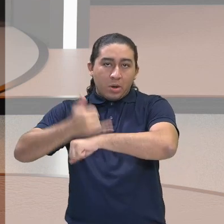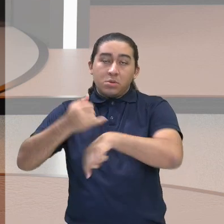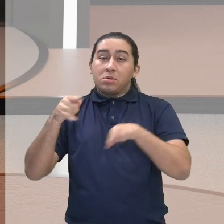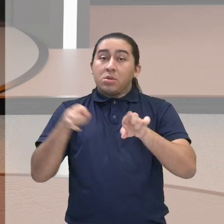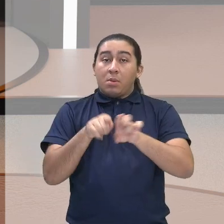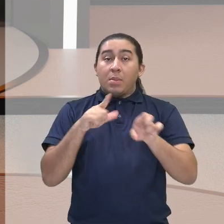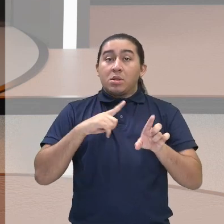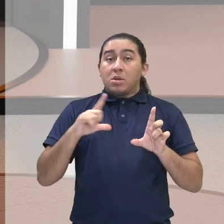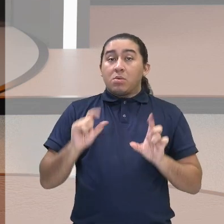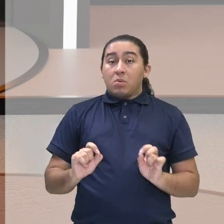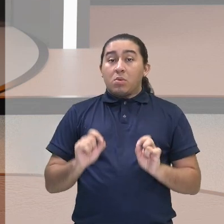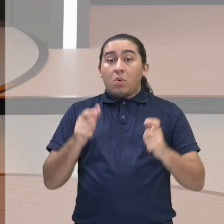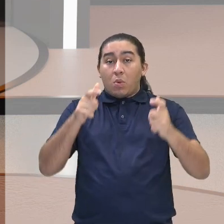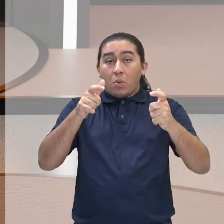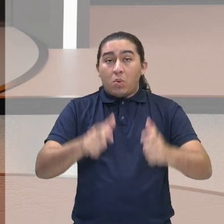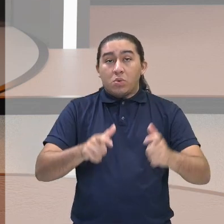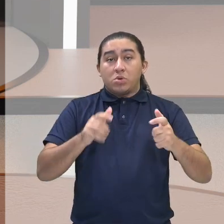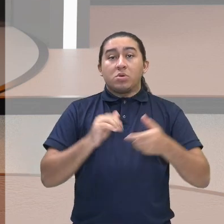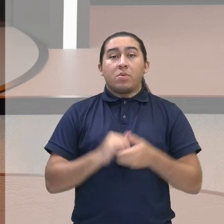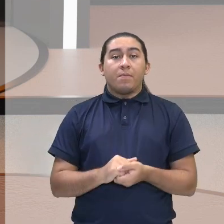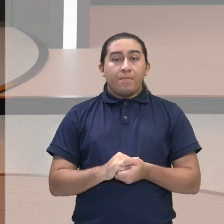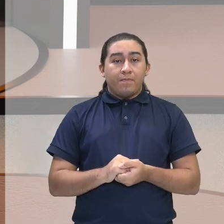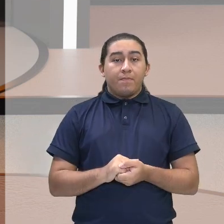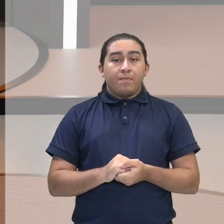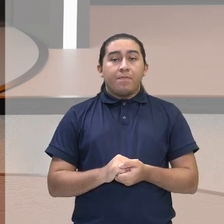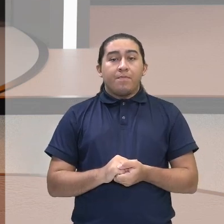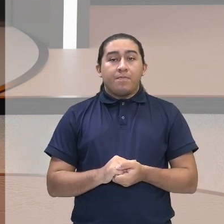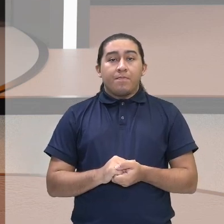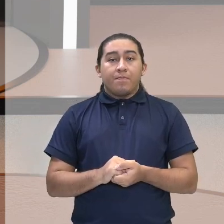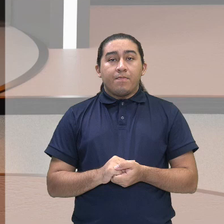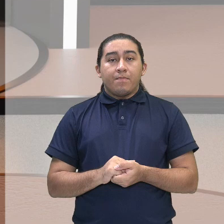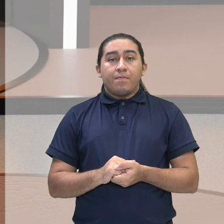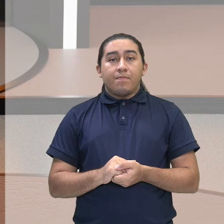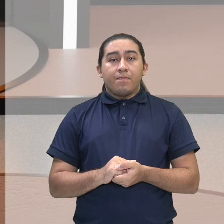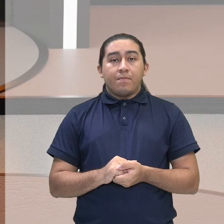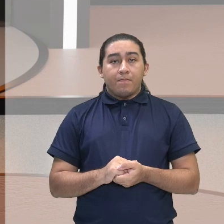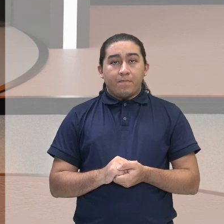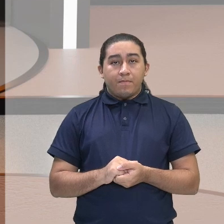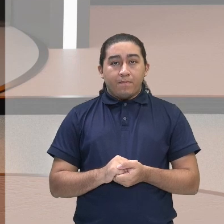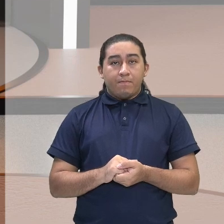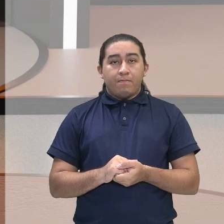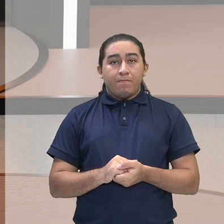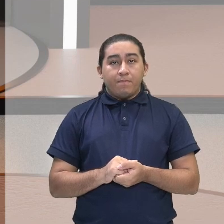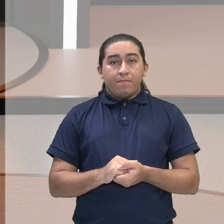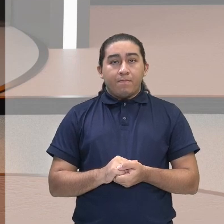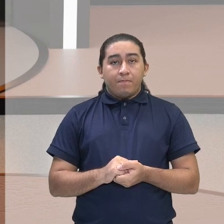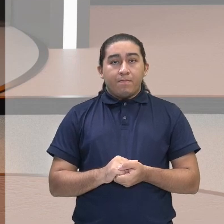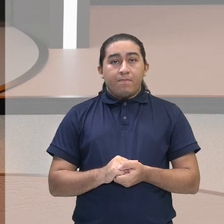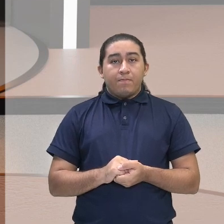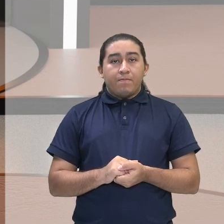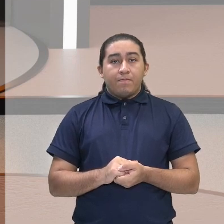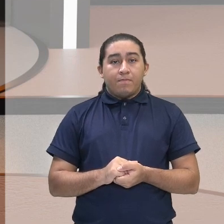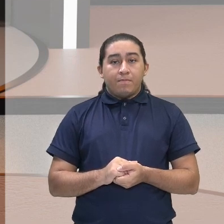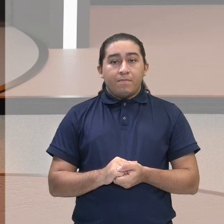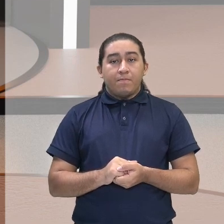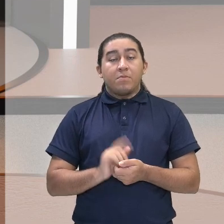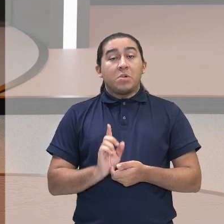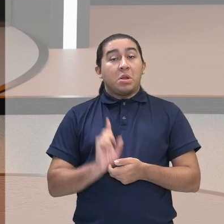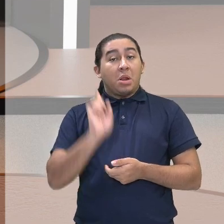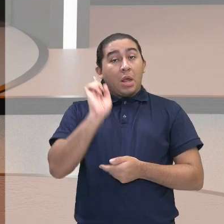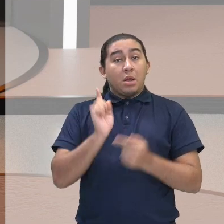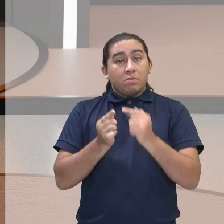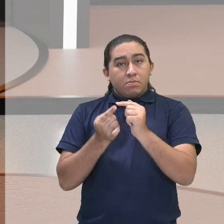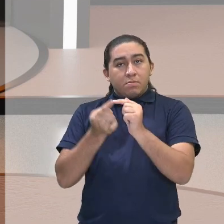também dentro do passado dentro de um passado, né, voltado ao passado dessas